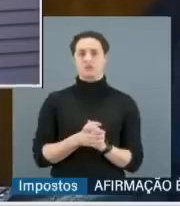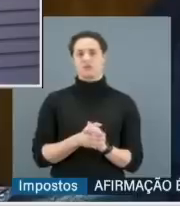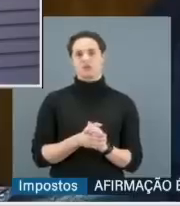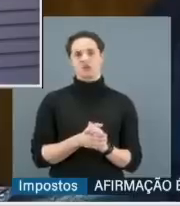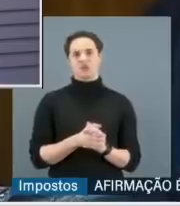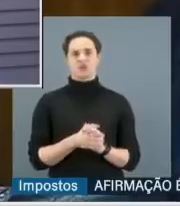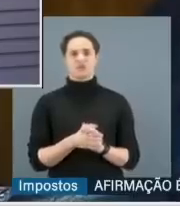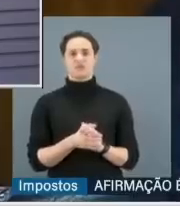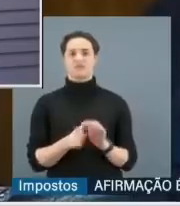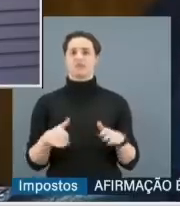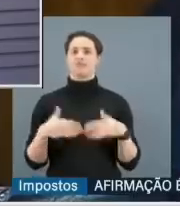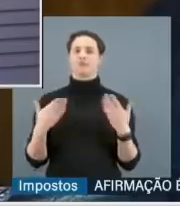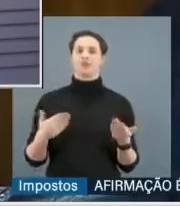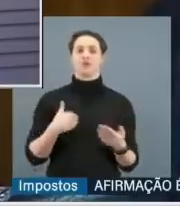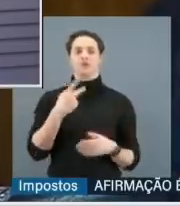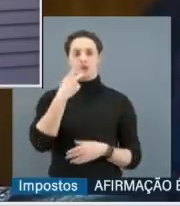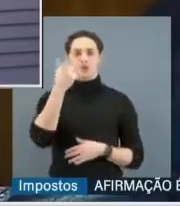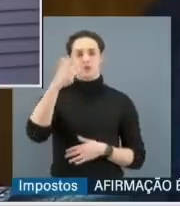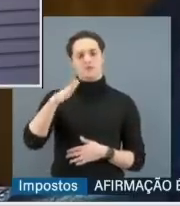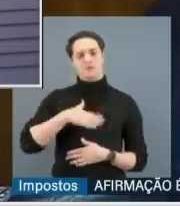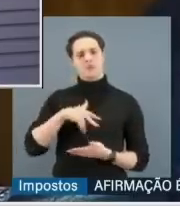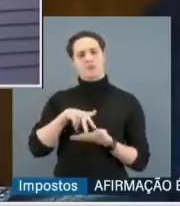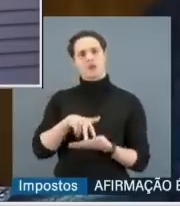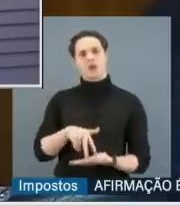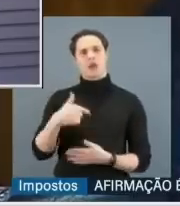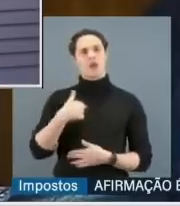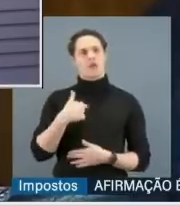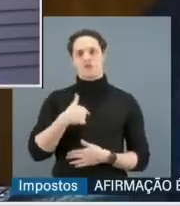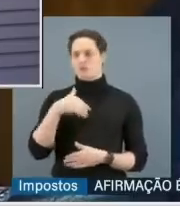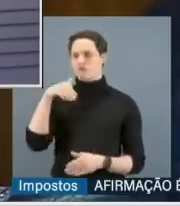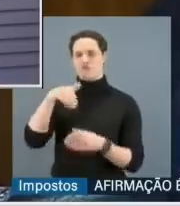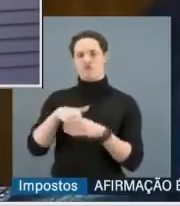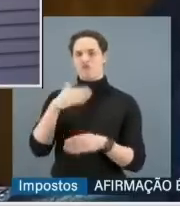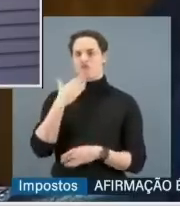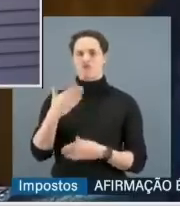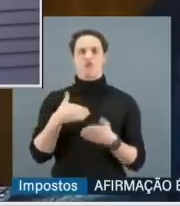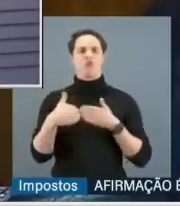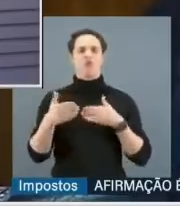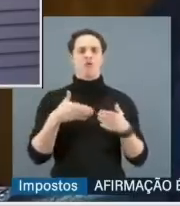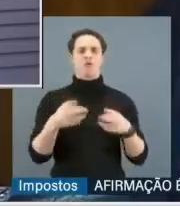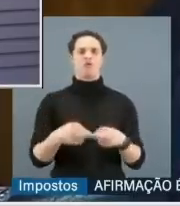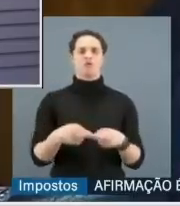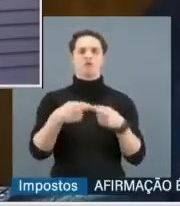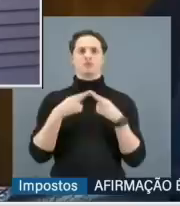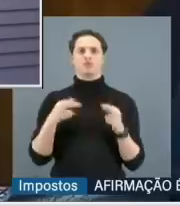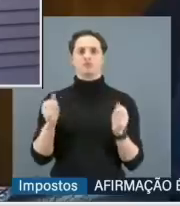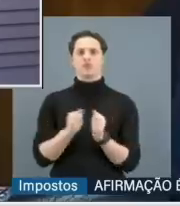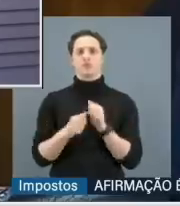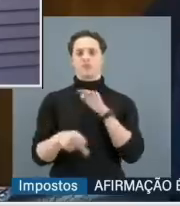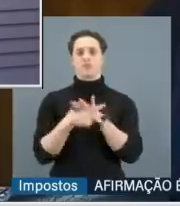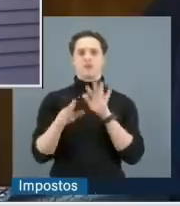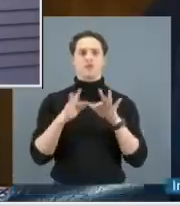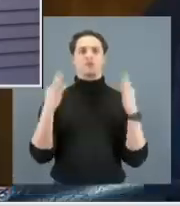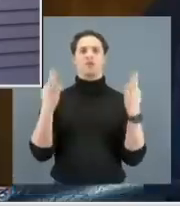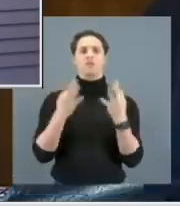assodada. Tá aí, fala de Sérgio Moro, senador da República, eleito pela União Brasil do Paraná. Antes, o presidente do